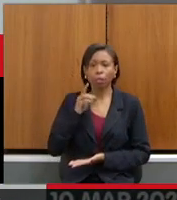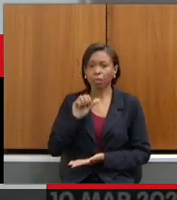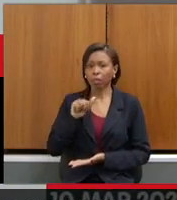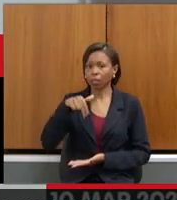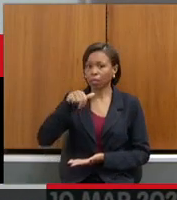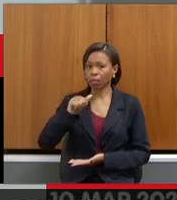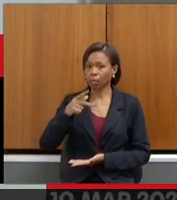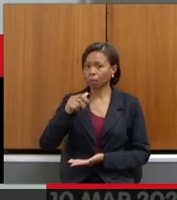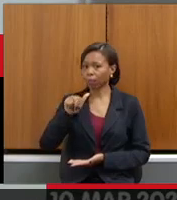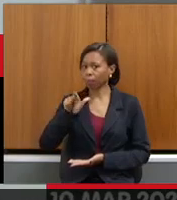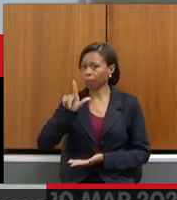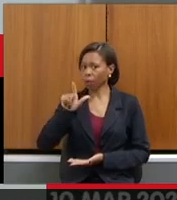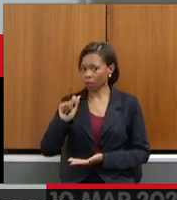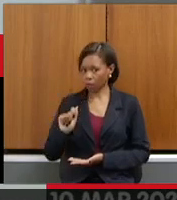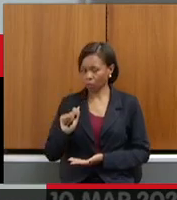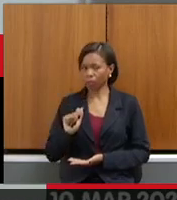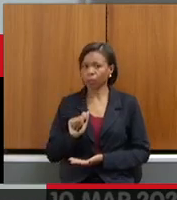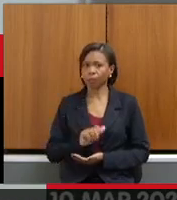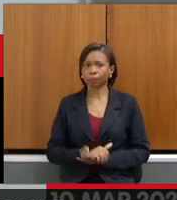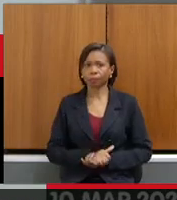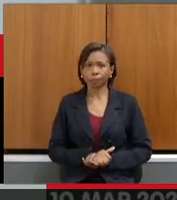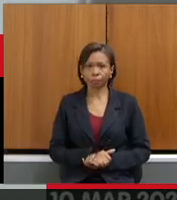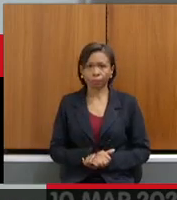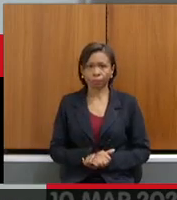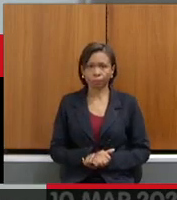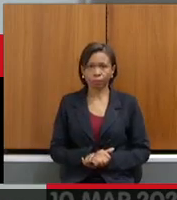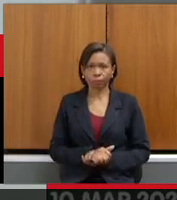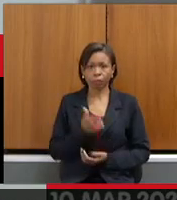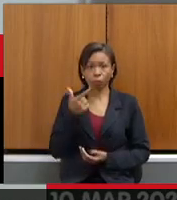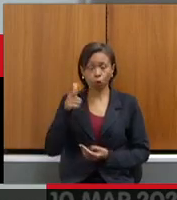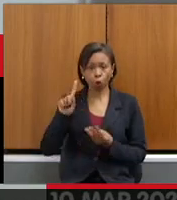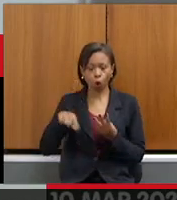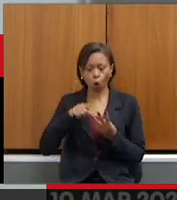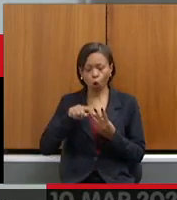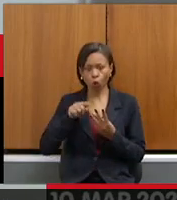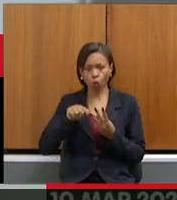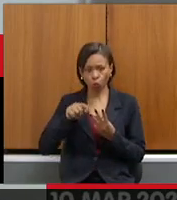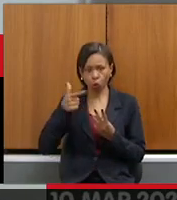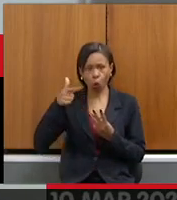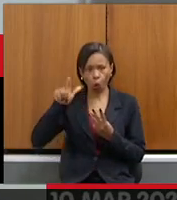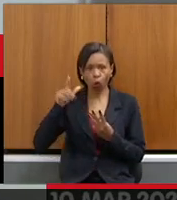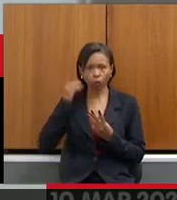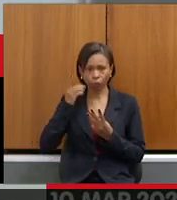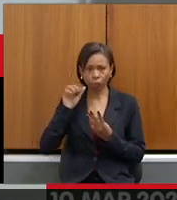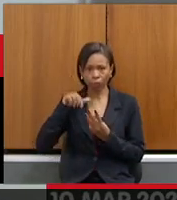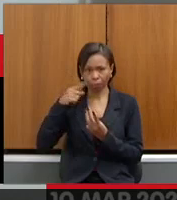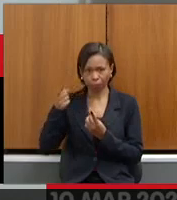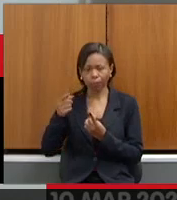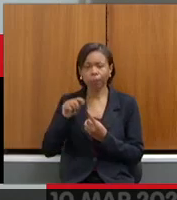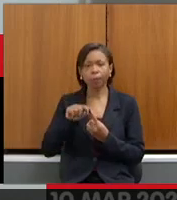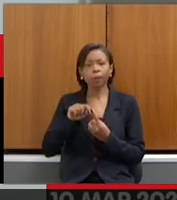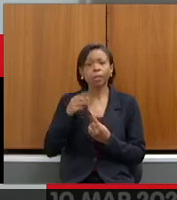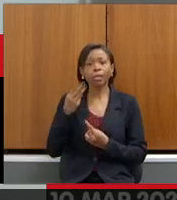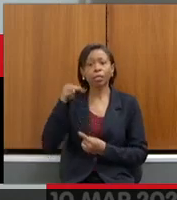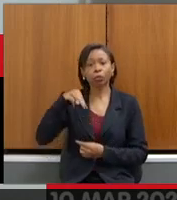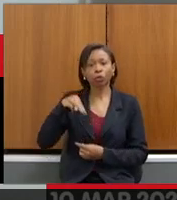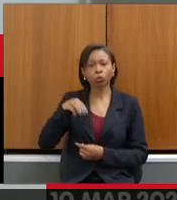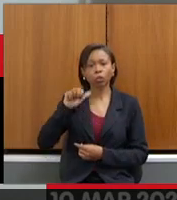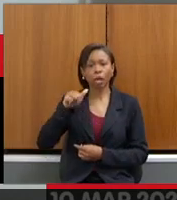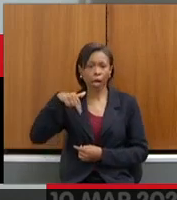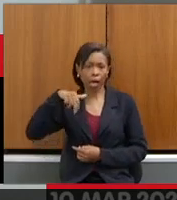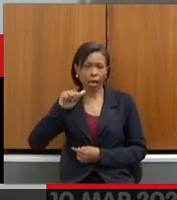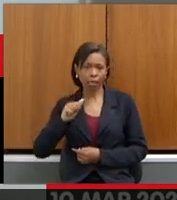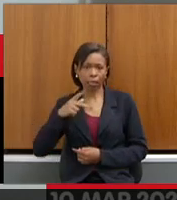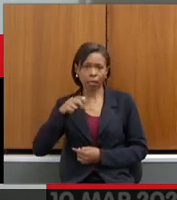em seguida ouviremos o deputado Cleitinho Azevedo e logo depois do deputado hely Tarquínio com a palavra pelo prazo de três minutos